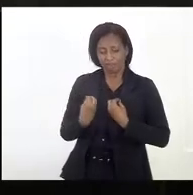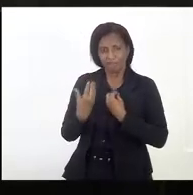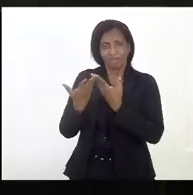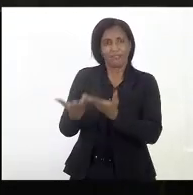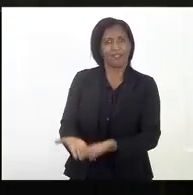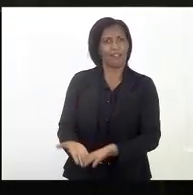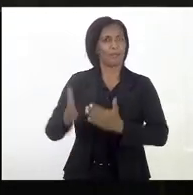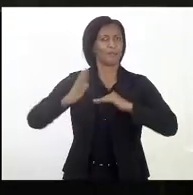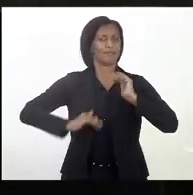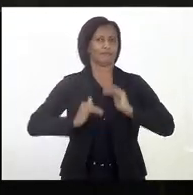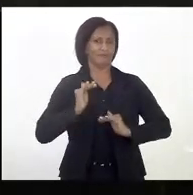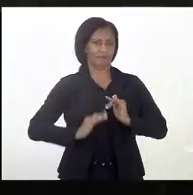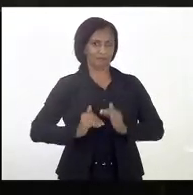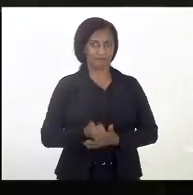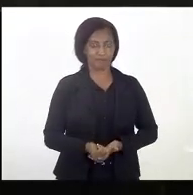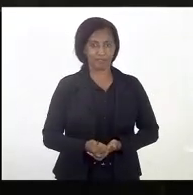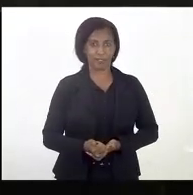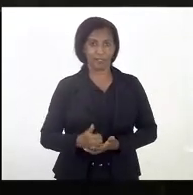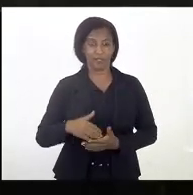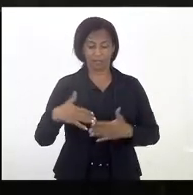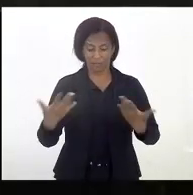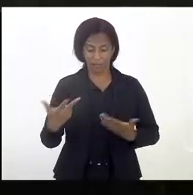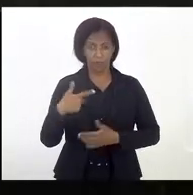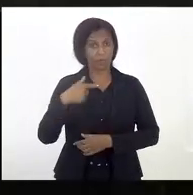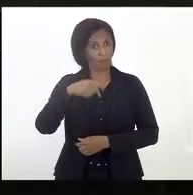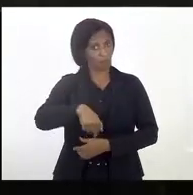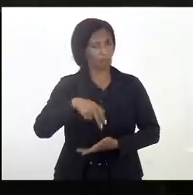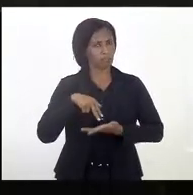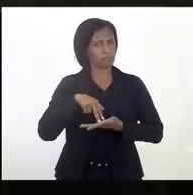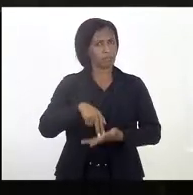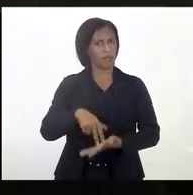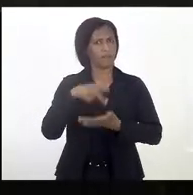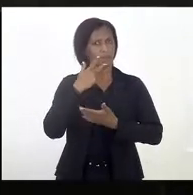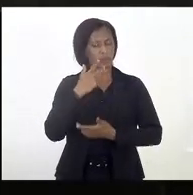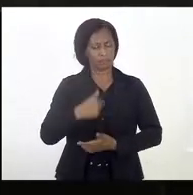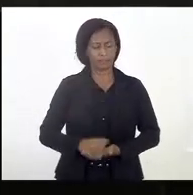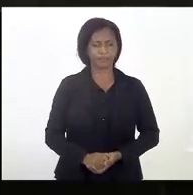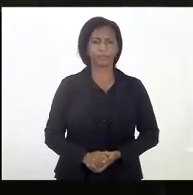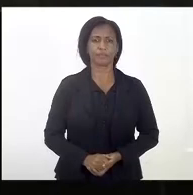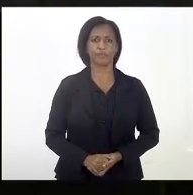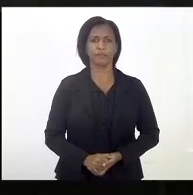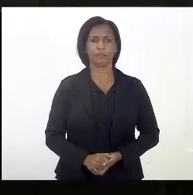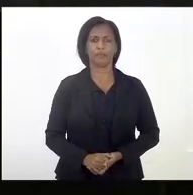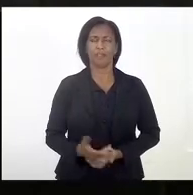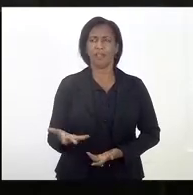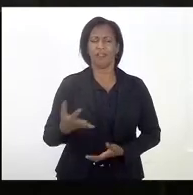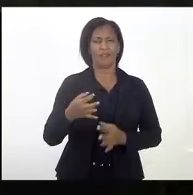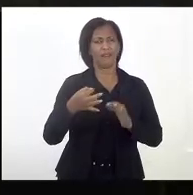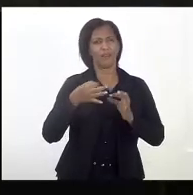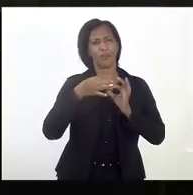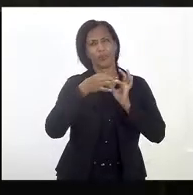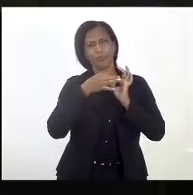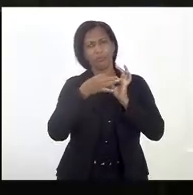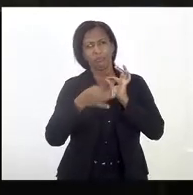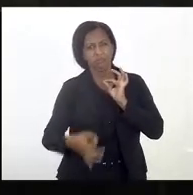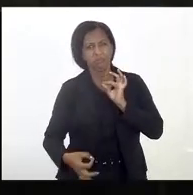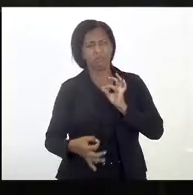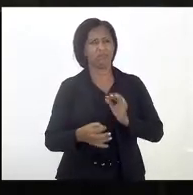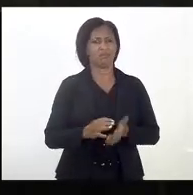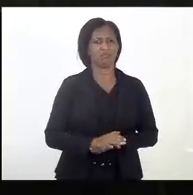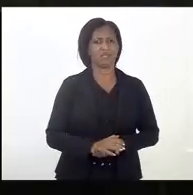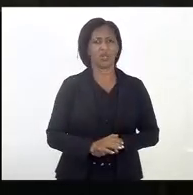entregar profissionalmente e aqui dizer que considero uma aumento assim